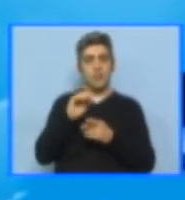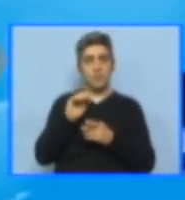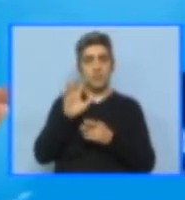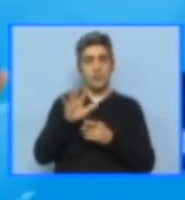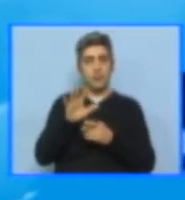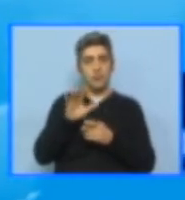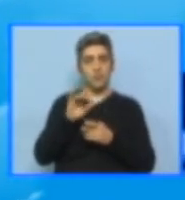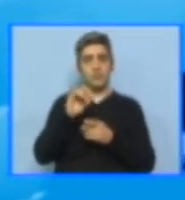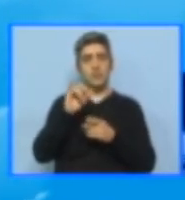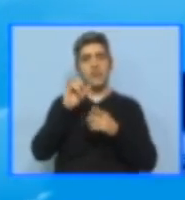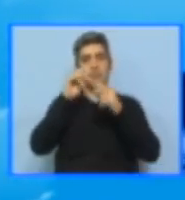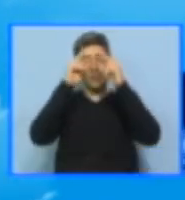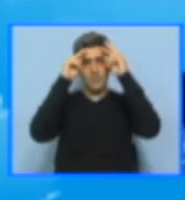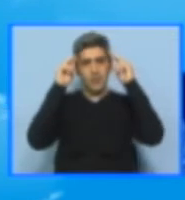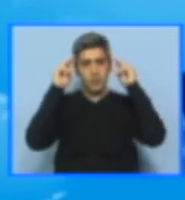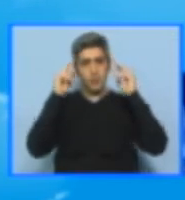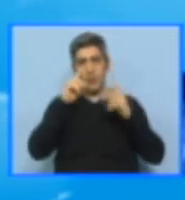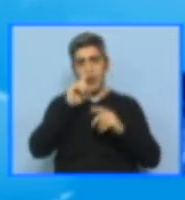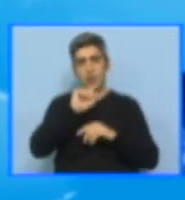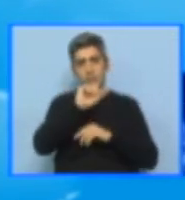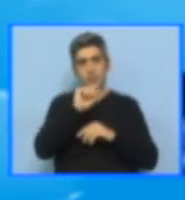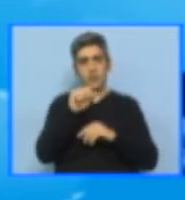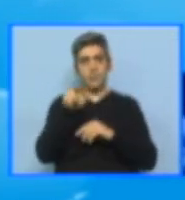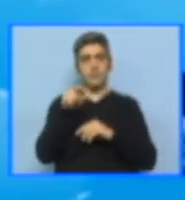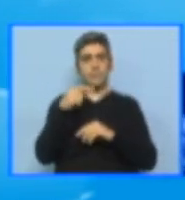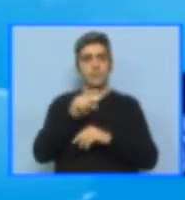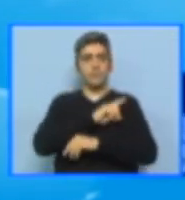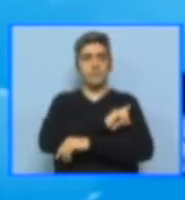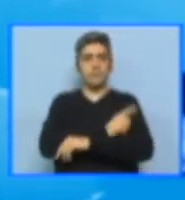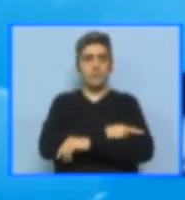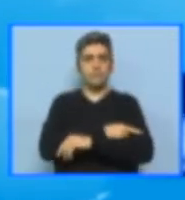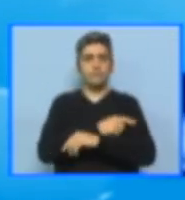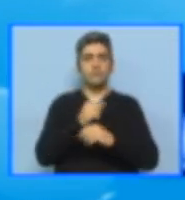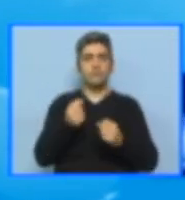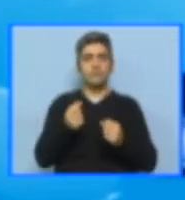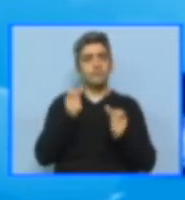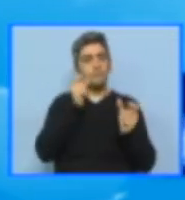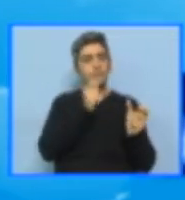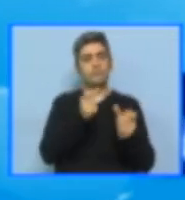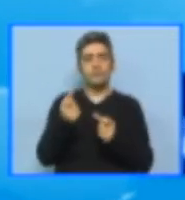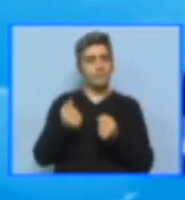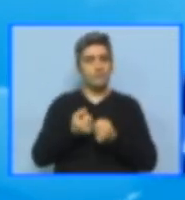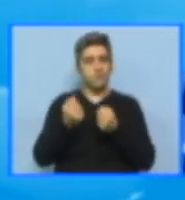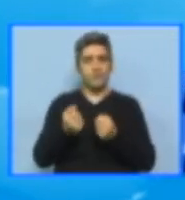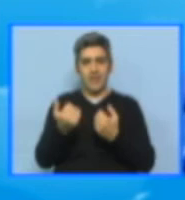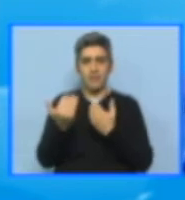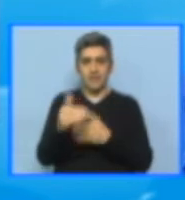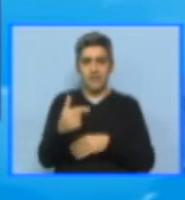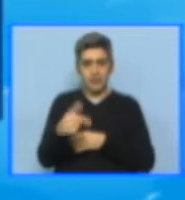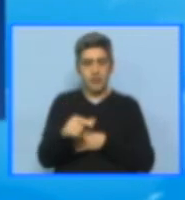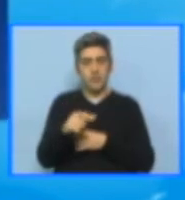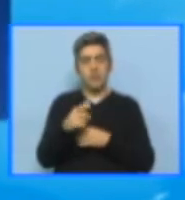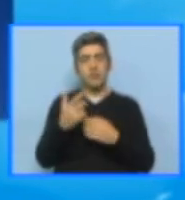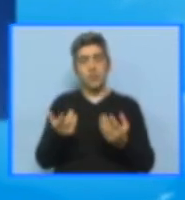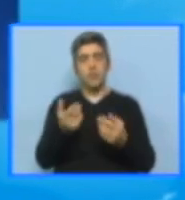como imperador da Alemanha, tinha um poder de supervisão muito limitado. E, ao desencadear